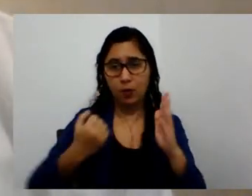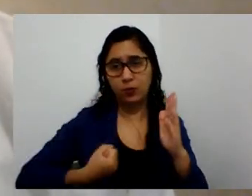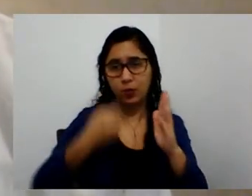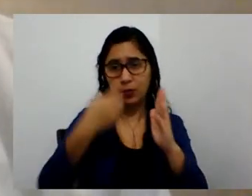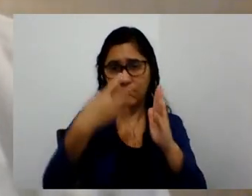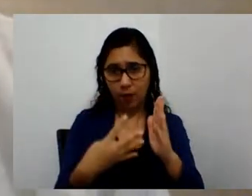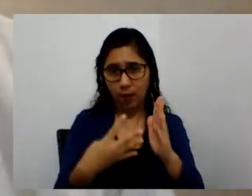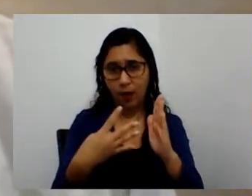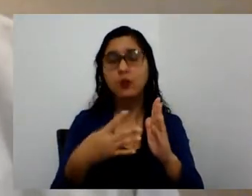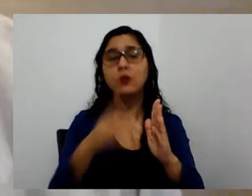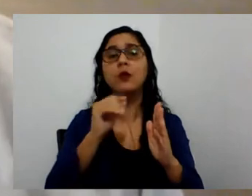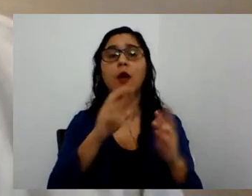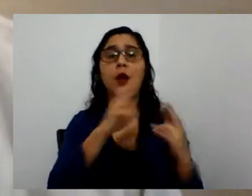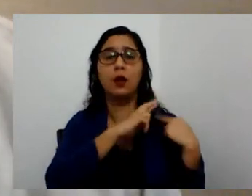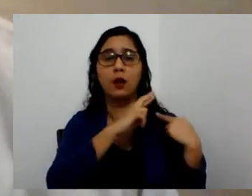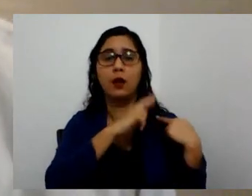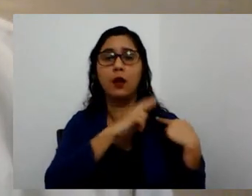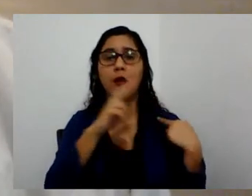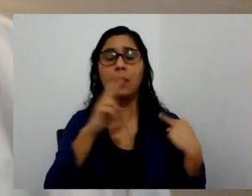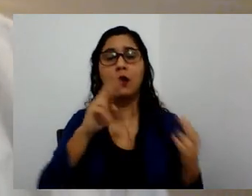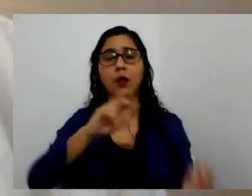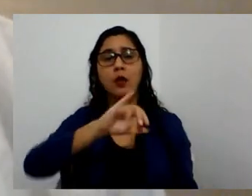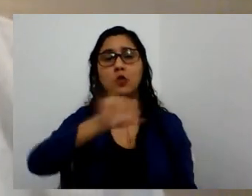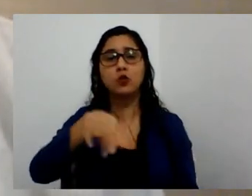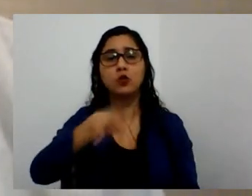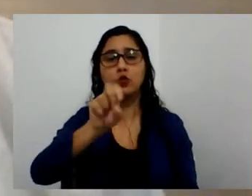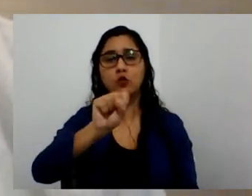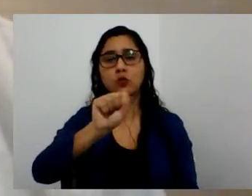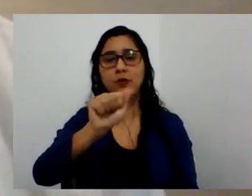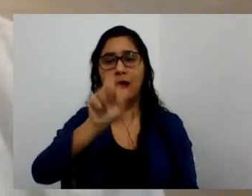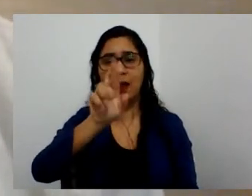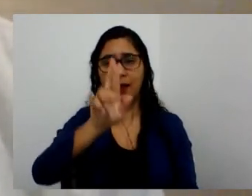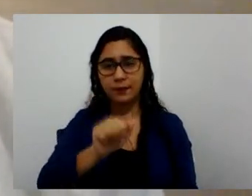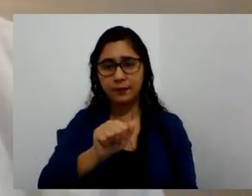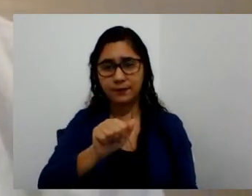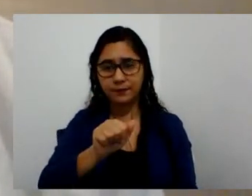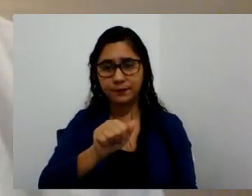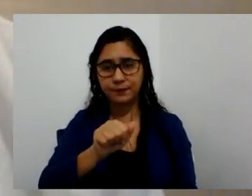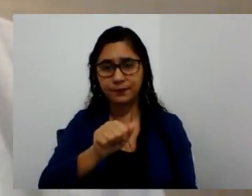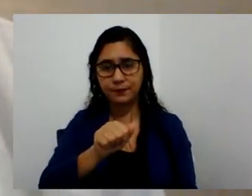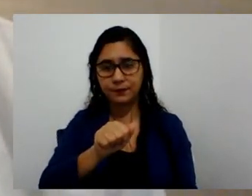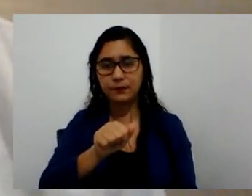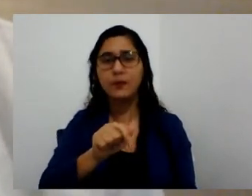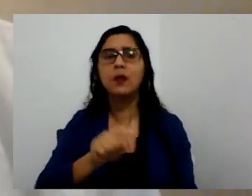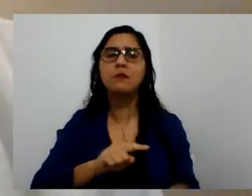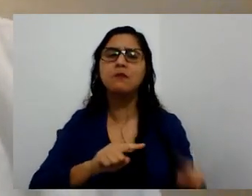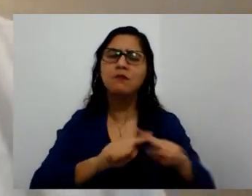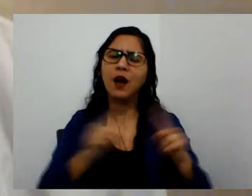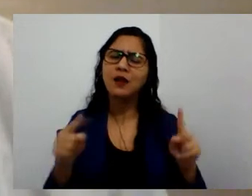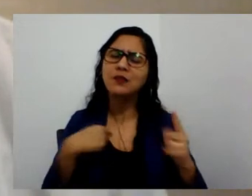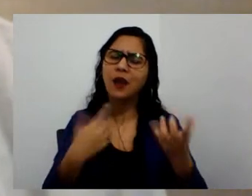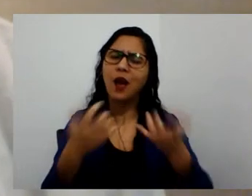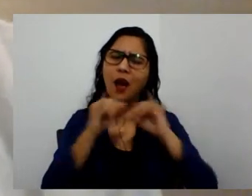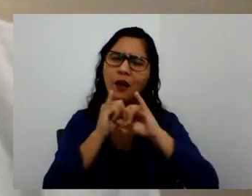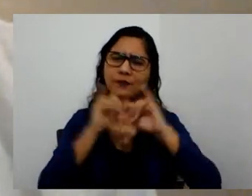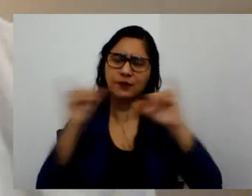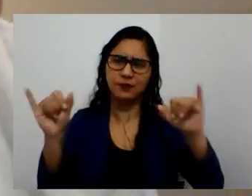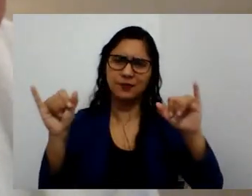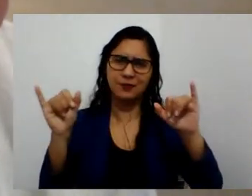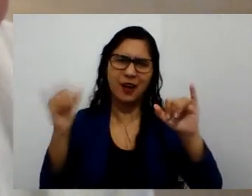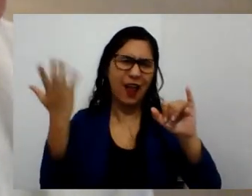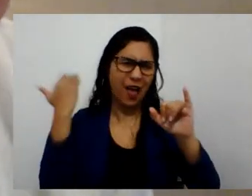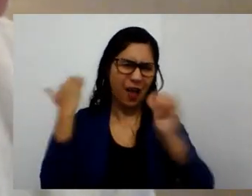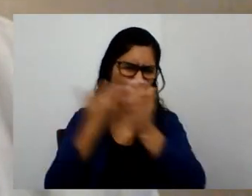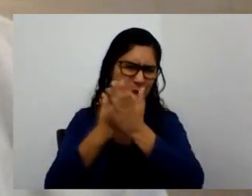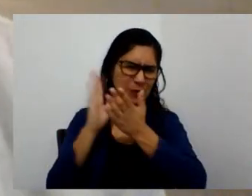que será coordenado pela Jussara Oliveira. Antes disso, queríamos apenas comunicar, como eu anunciei no